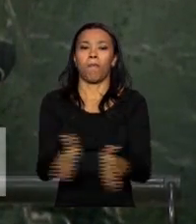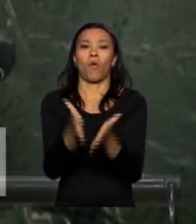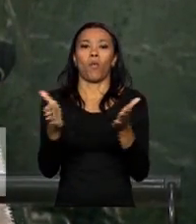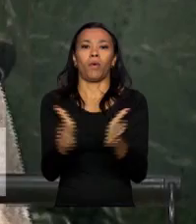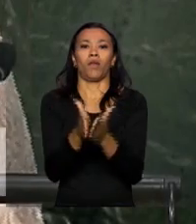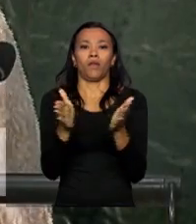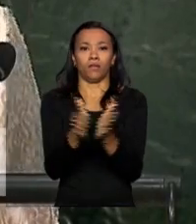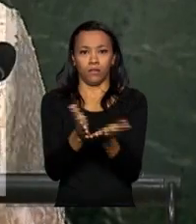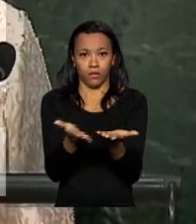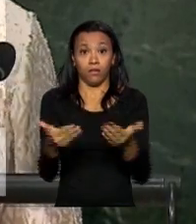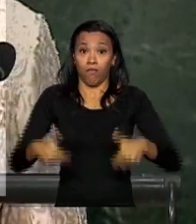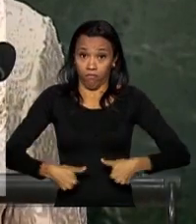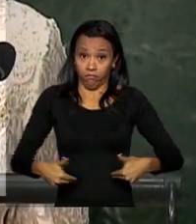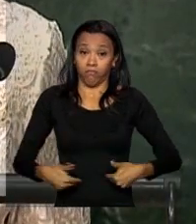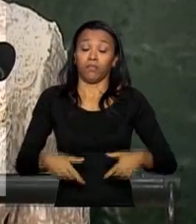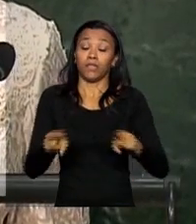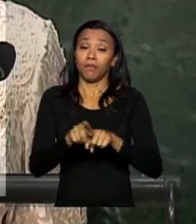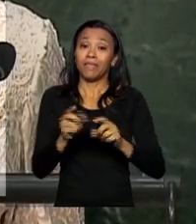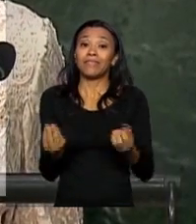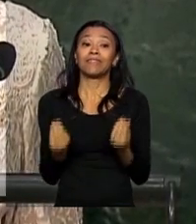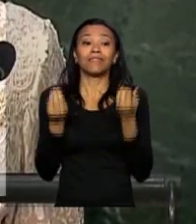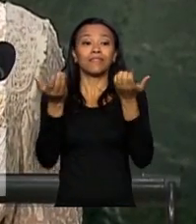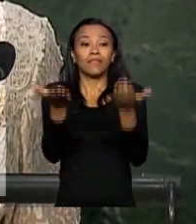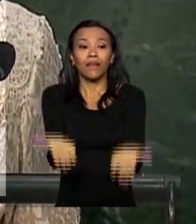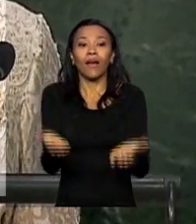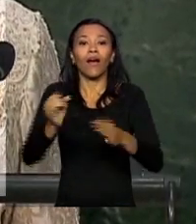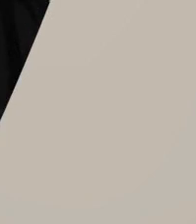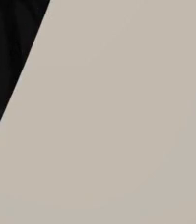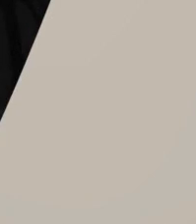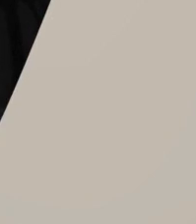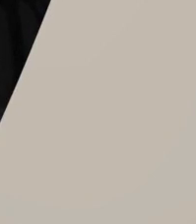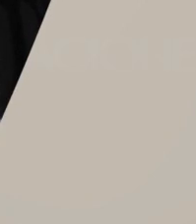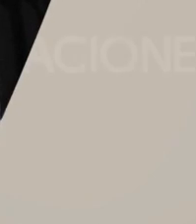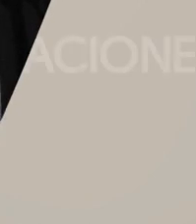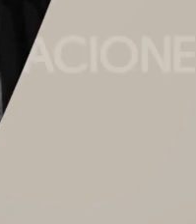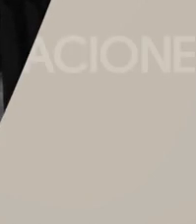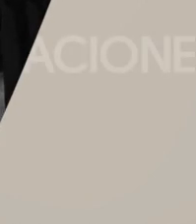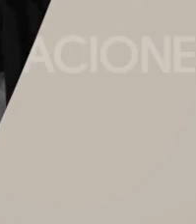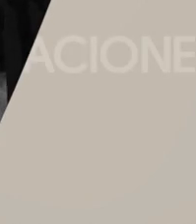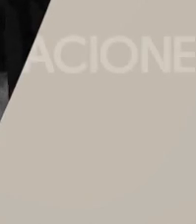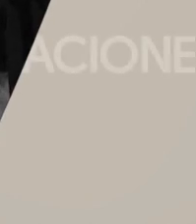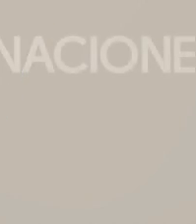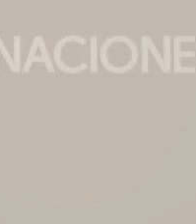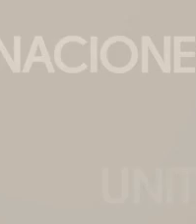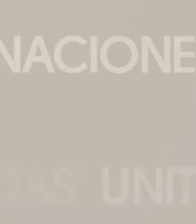e a construção de oportunidade para todos.